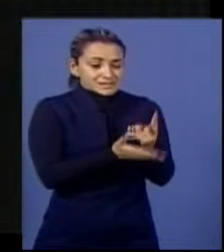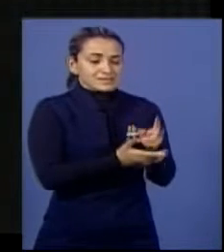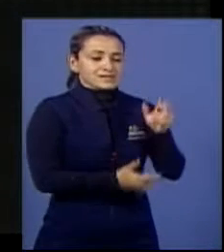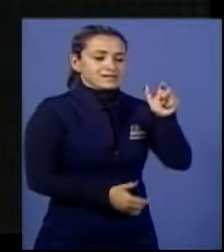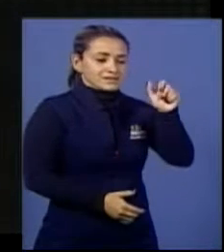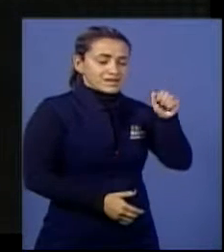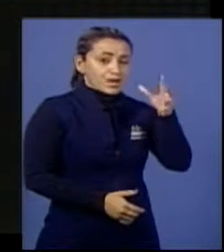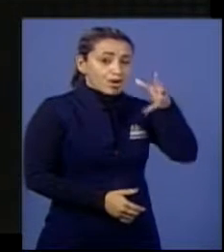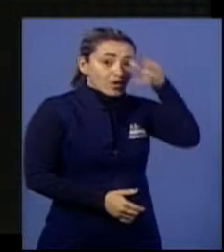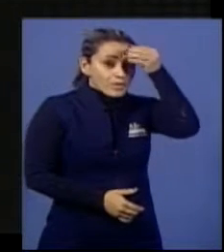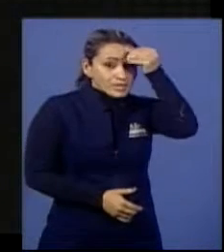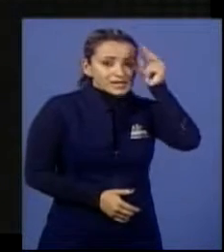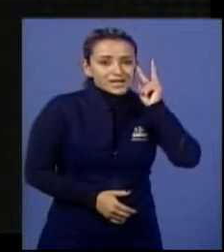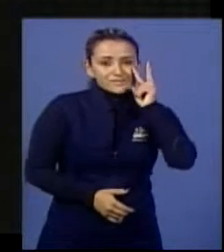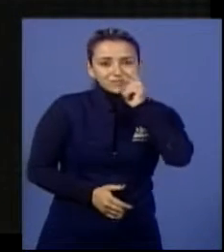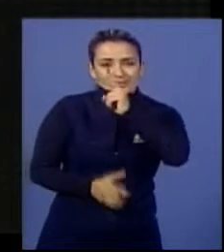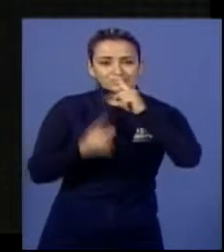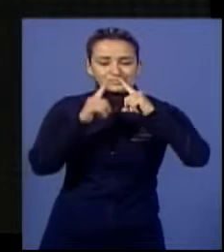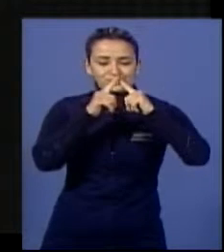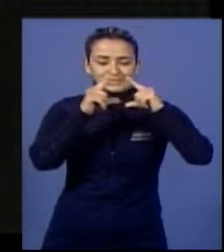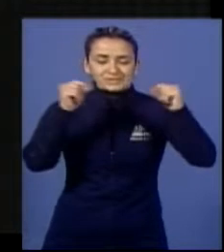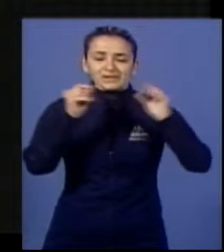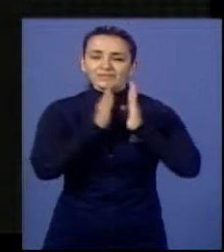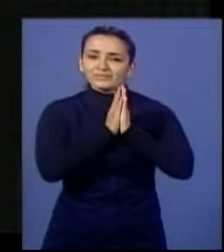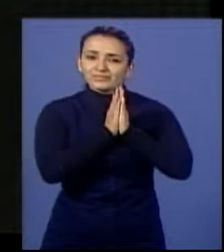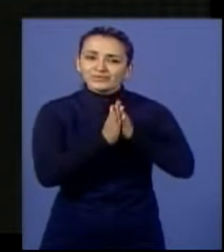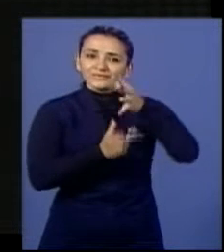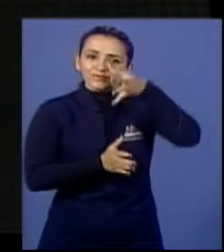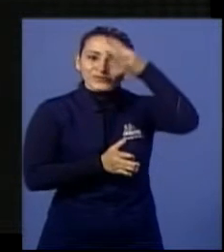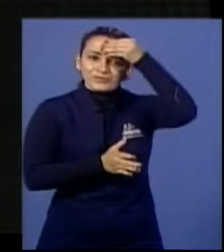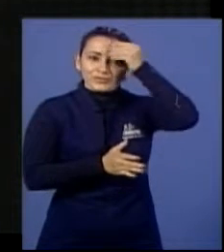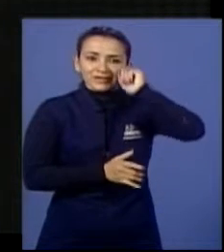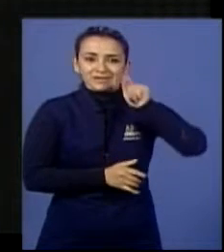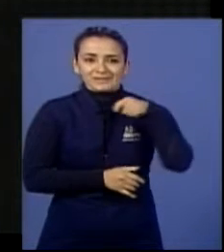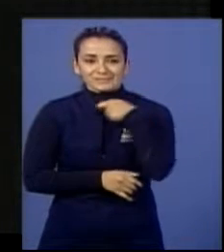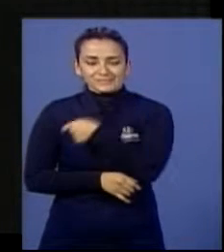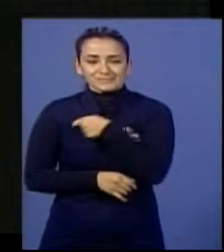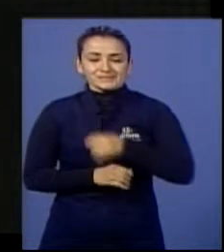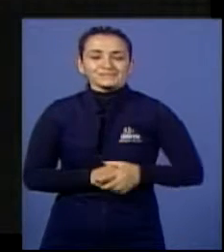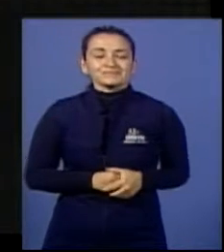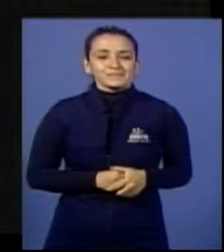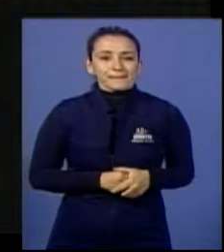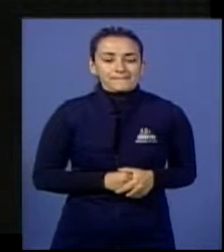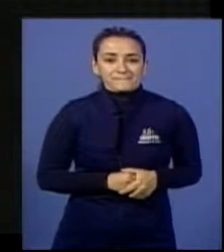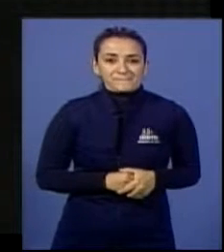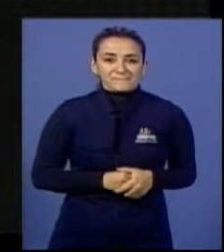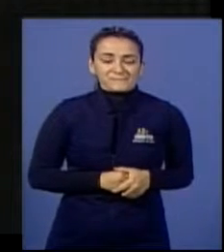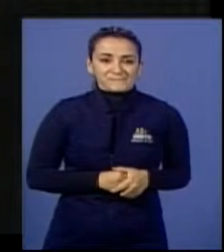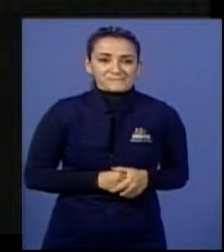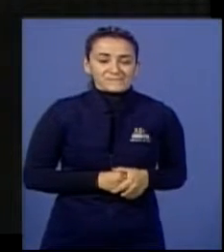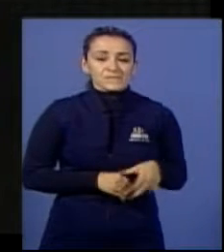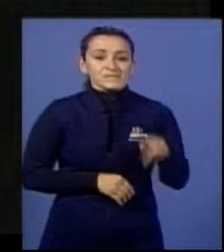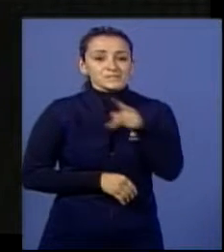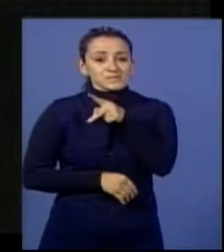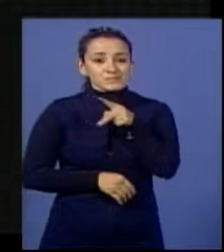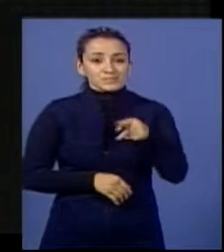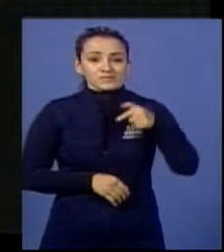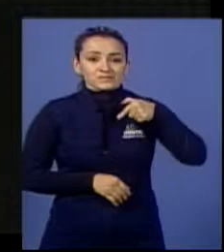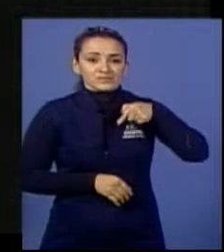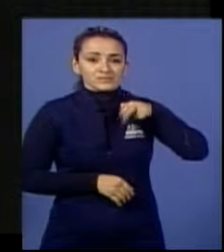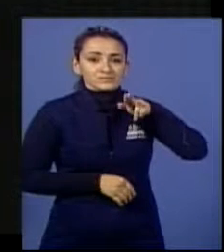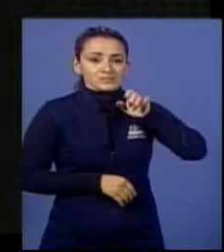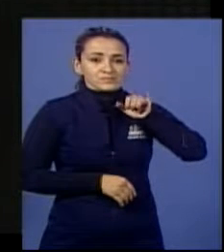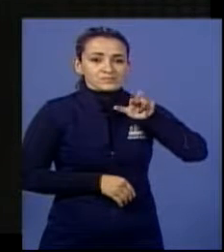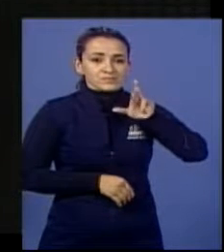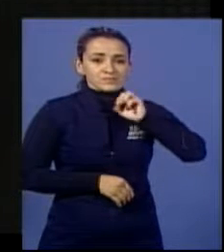água. Ácido mais álcool, éster mais... Não que eu queira fazer... Nosso amigo Queiroz também é professor aqui, né? Quem? Nosso amigo Queiroz. Sim. A última vez que eu vi